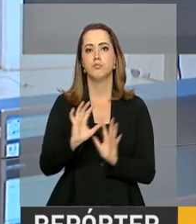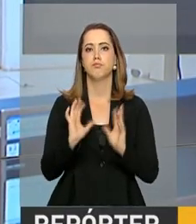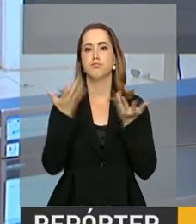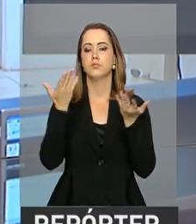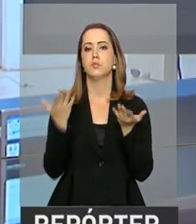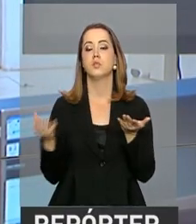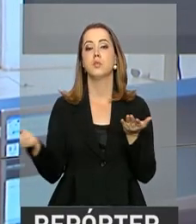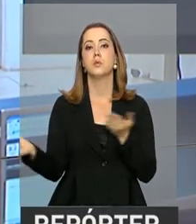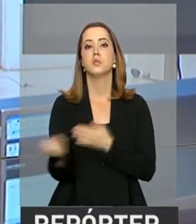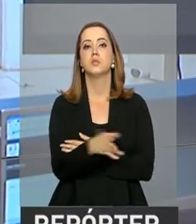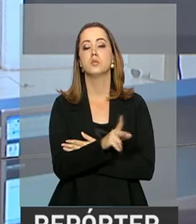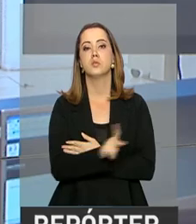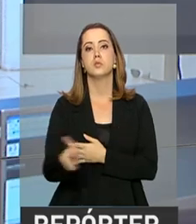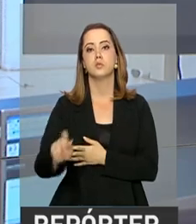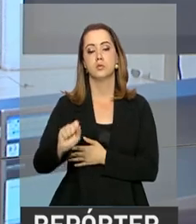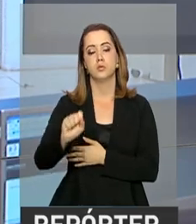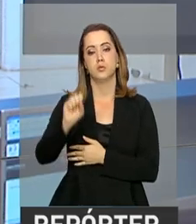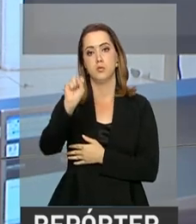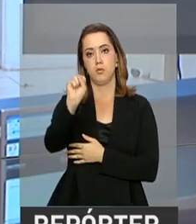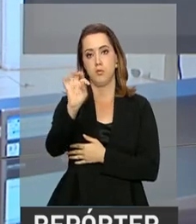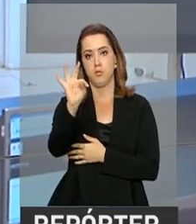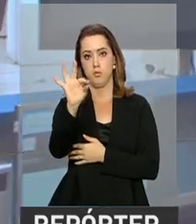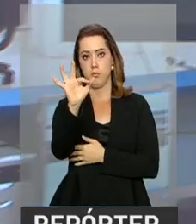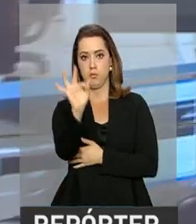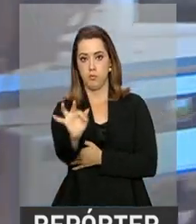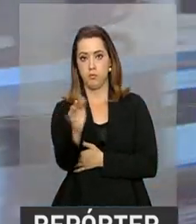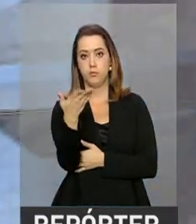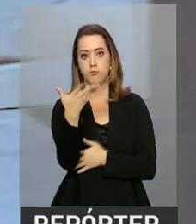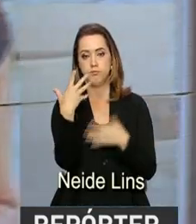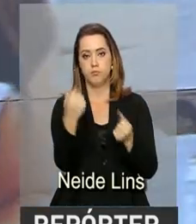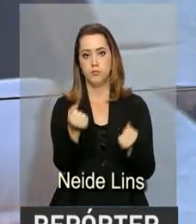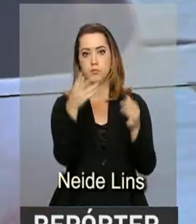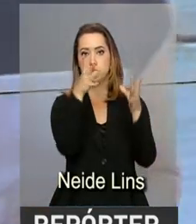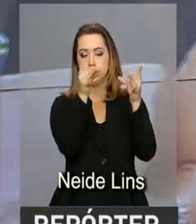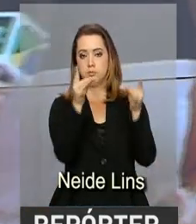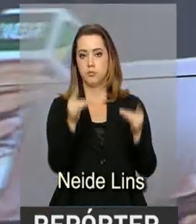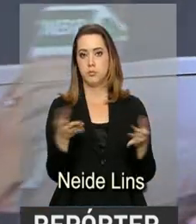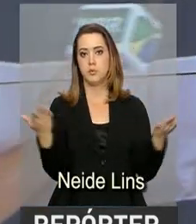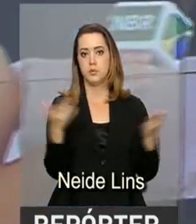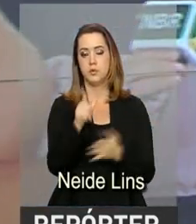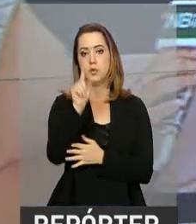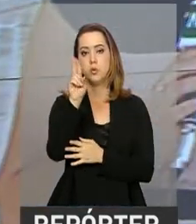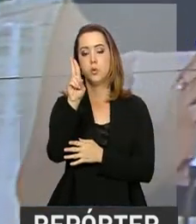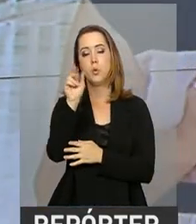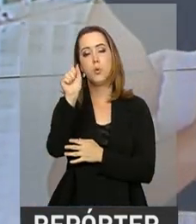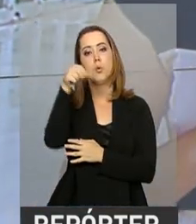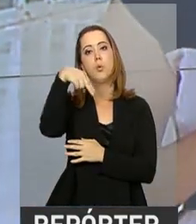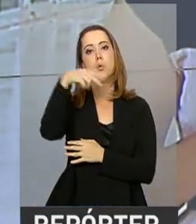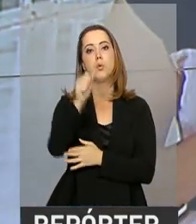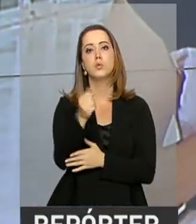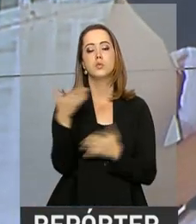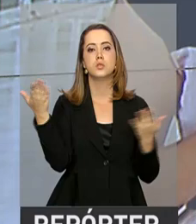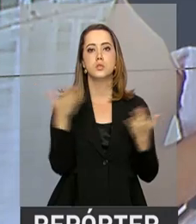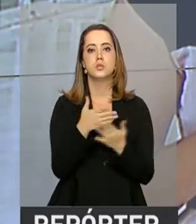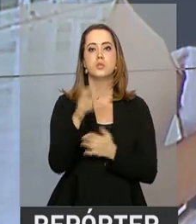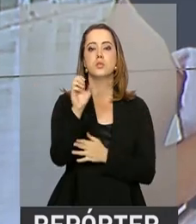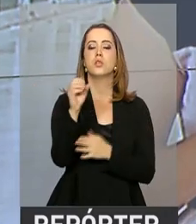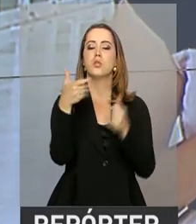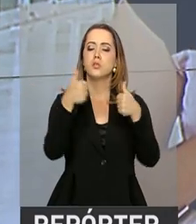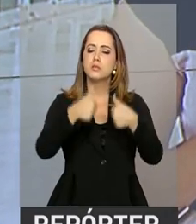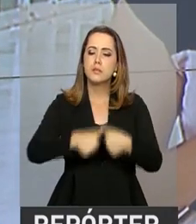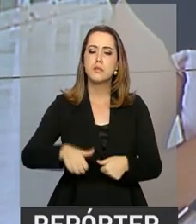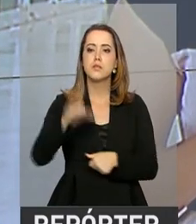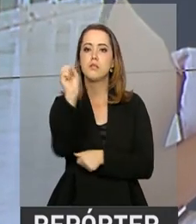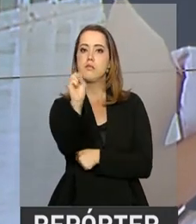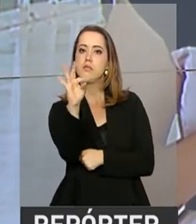nova presidente do Supremo Tribunal Federal vamos saber os detalhes com a repórter Luana que está no Supremo Tribunal Federal Olá